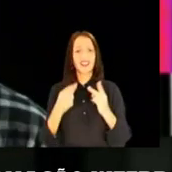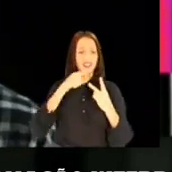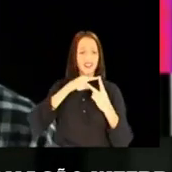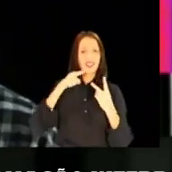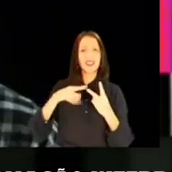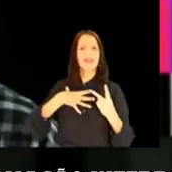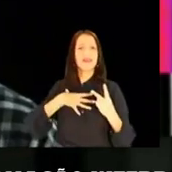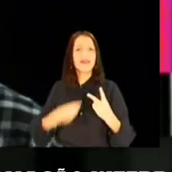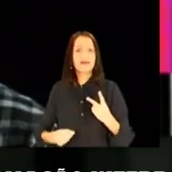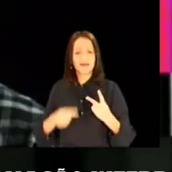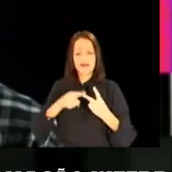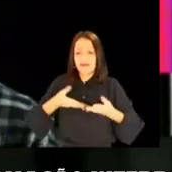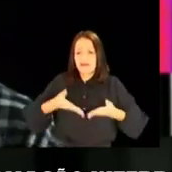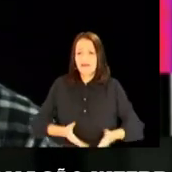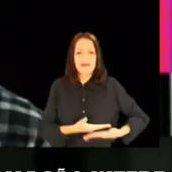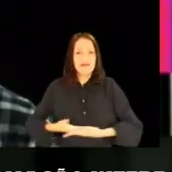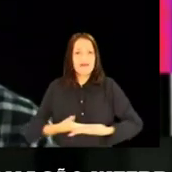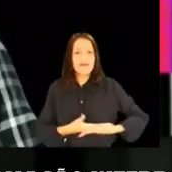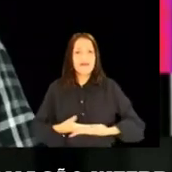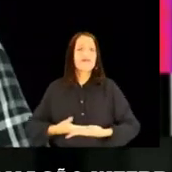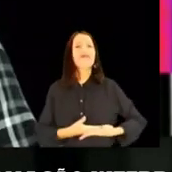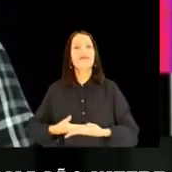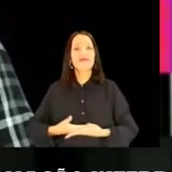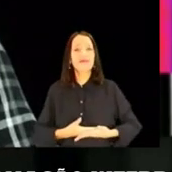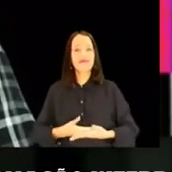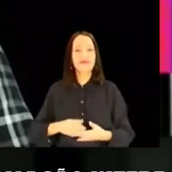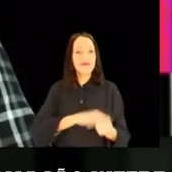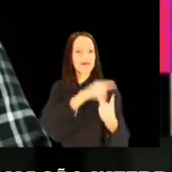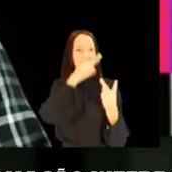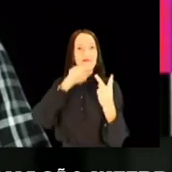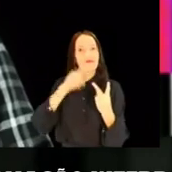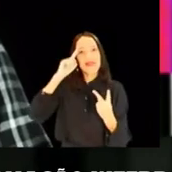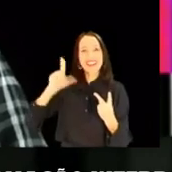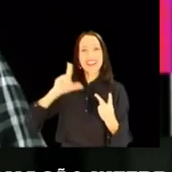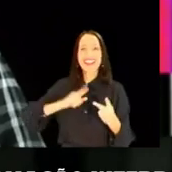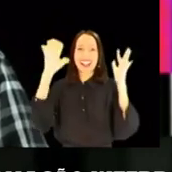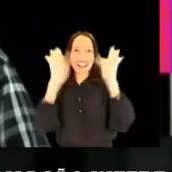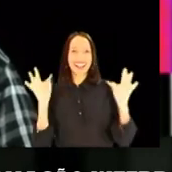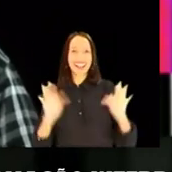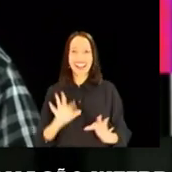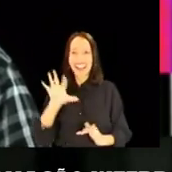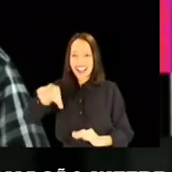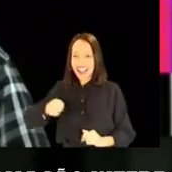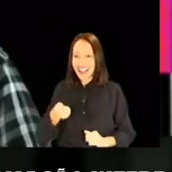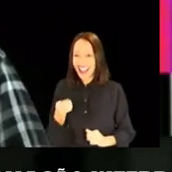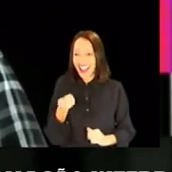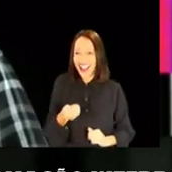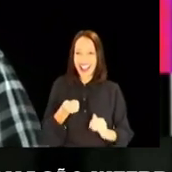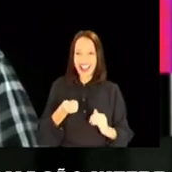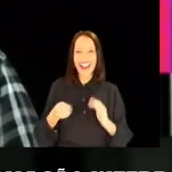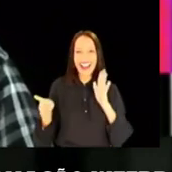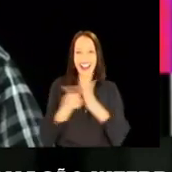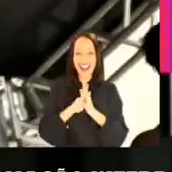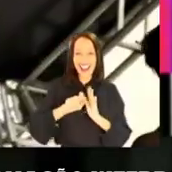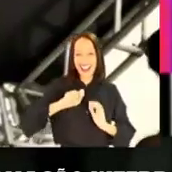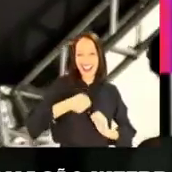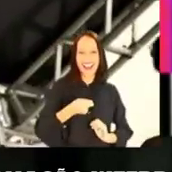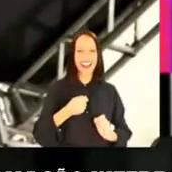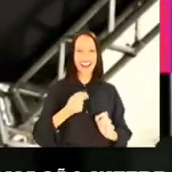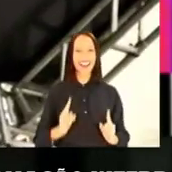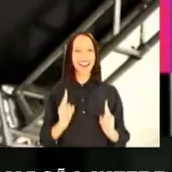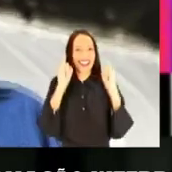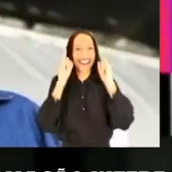Com 2 filhos, uma recém-nascida. O outro dia foi um dia feliz, o dia que eu peguei a chave do meu apartamento.